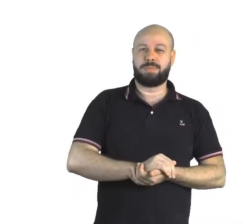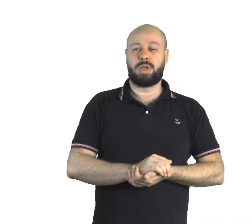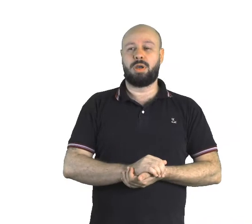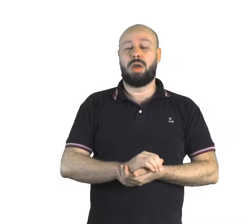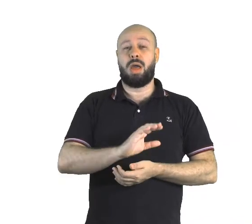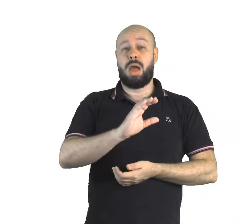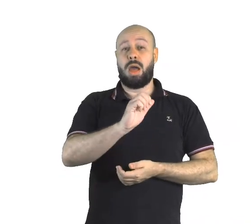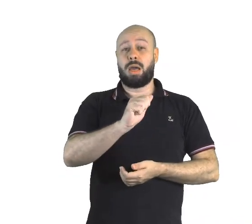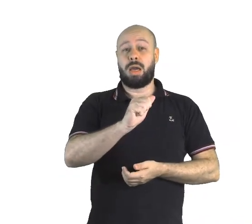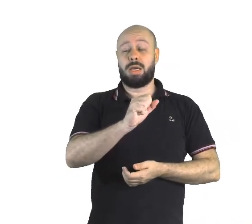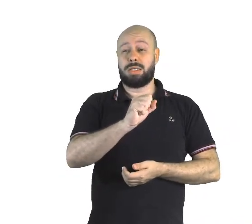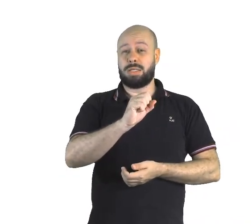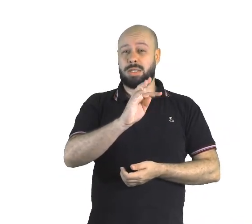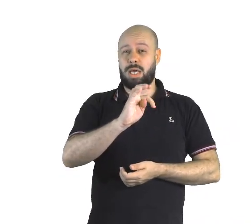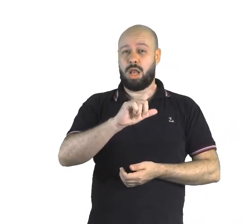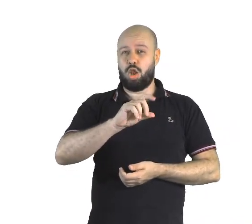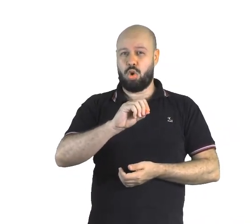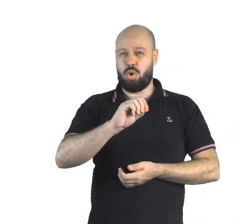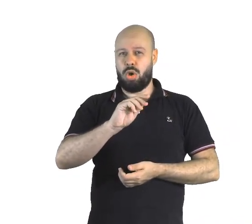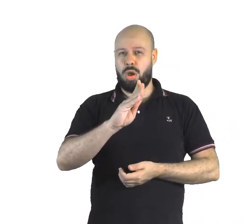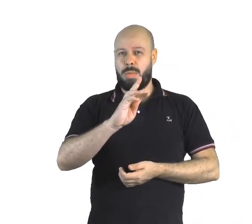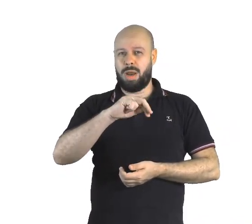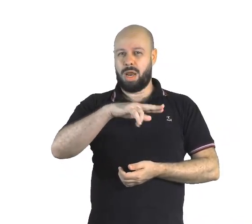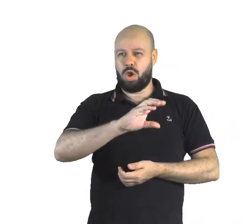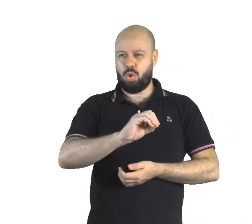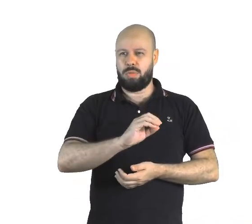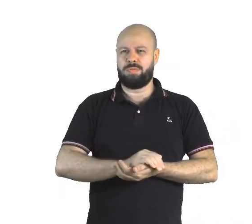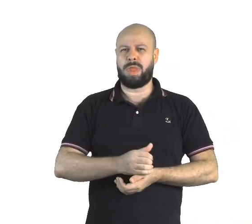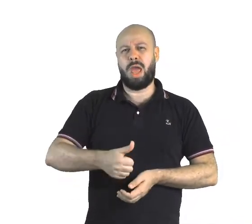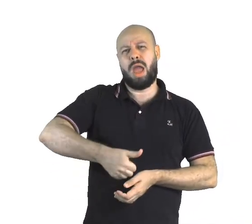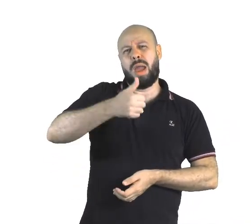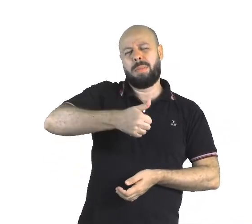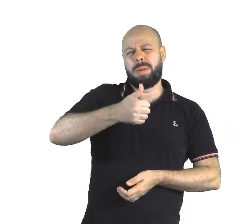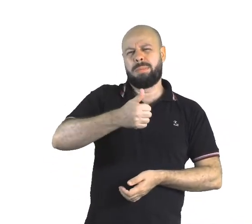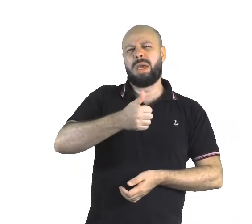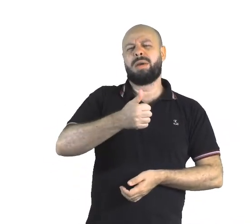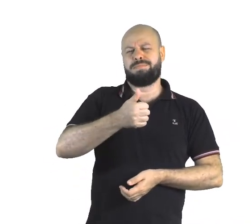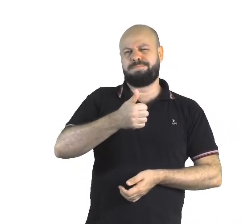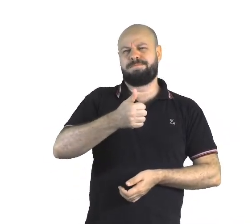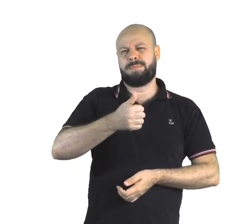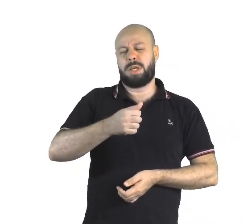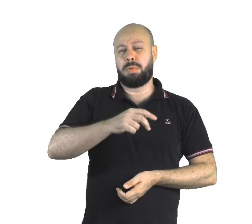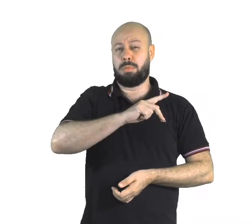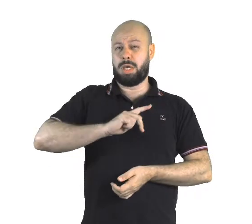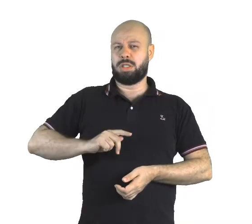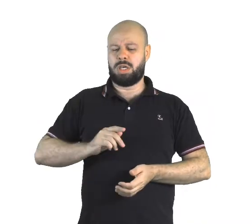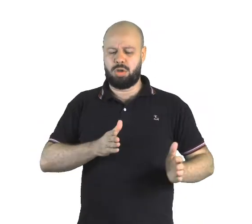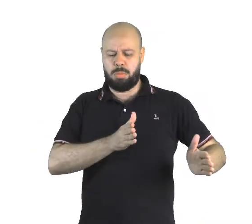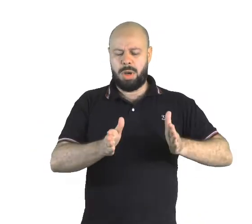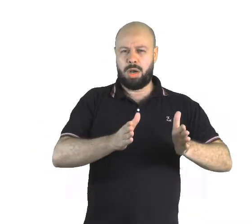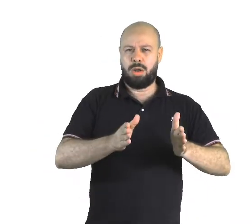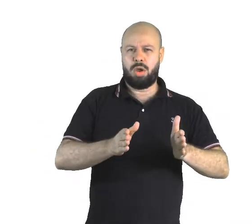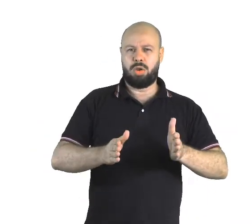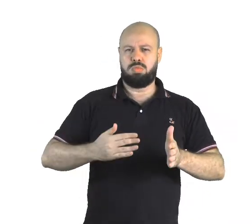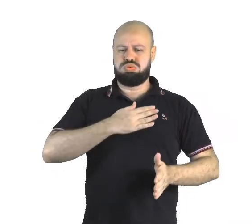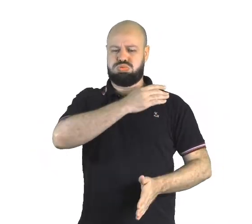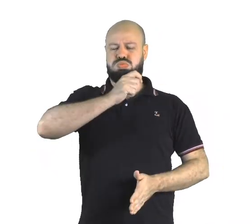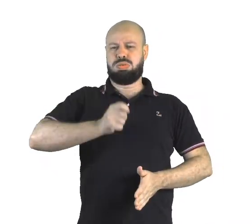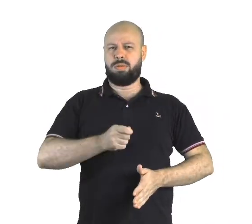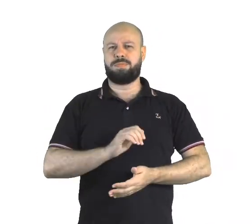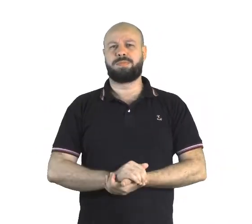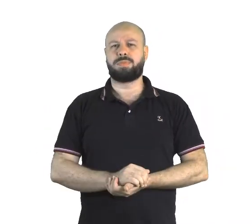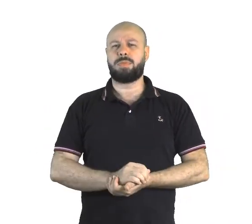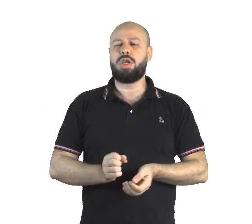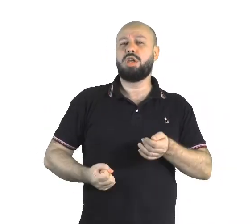Castelo Branco. Humberto Castelo Branco, o primeiro presidente da chamada ditadura militar, ele